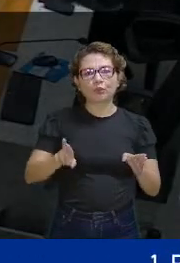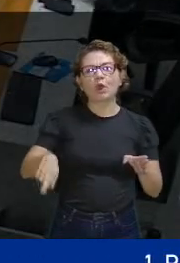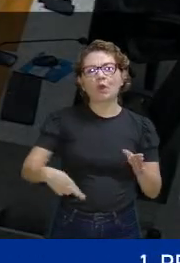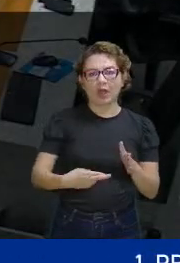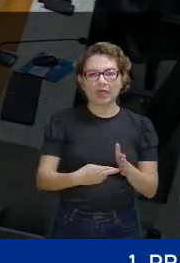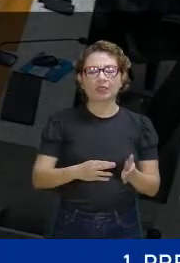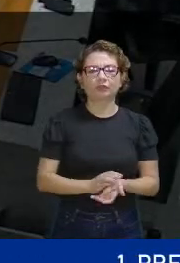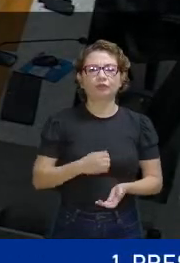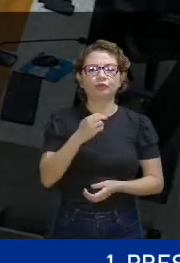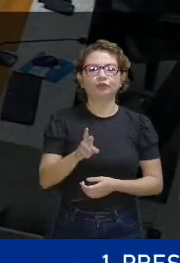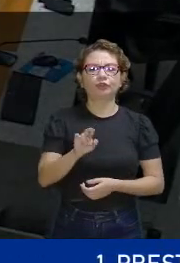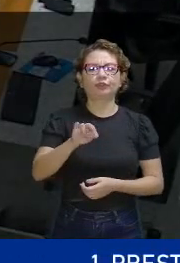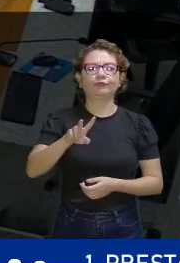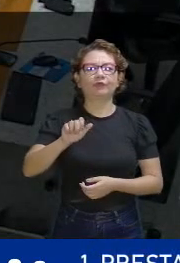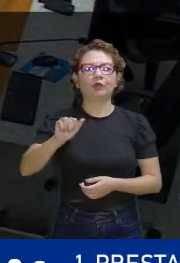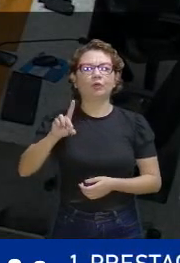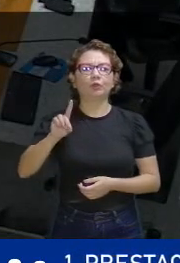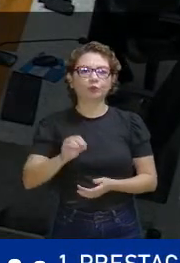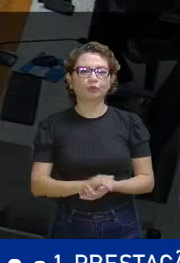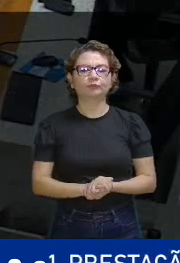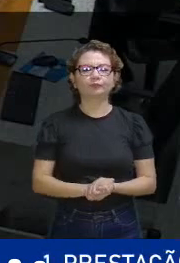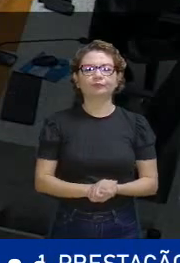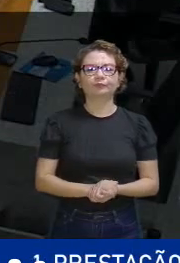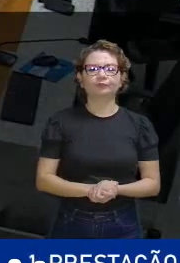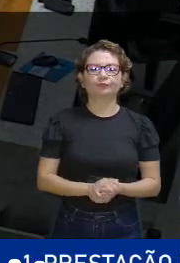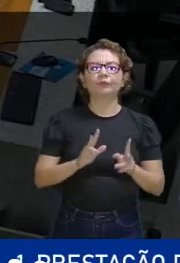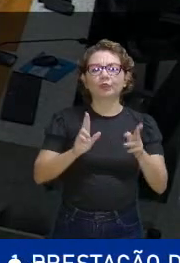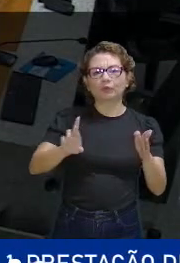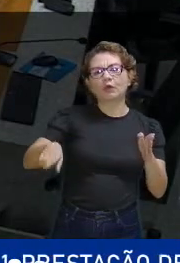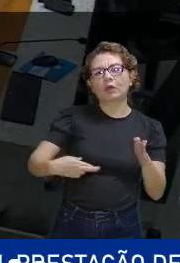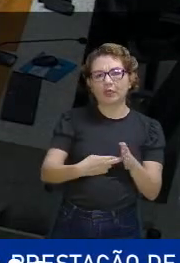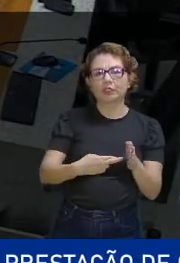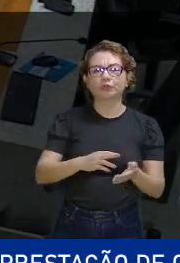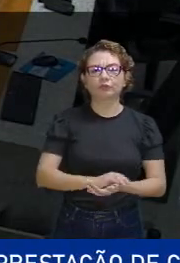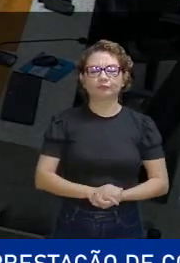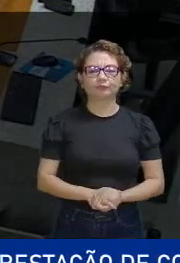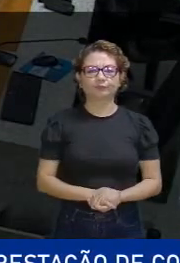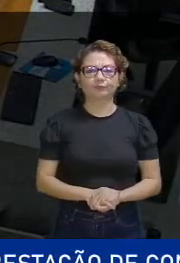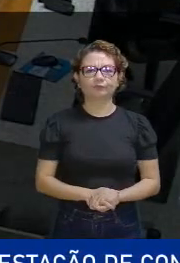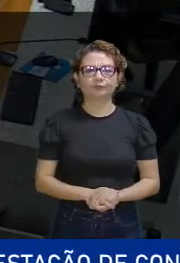excelência. Luiz Rivaldo Valente. Senhor presidente, também concordo com o relator.